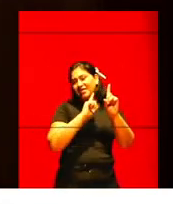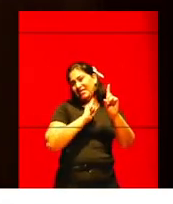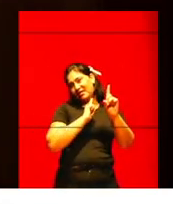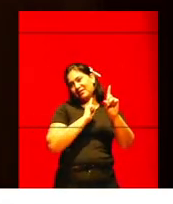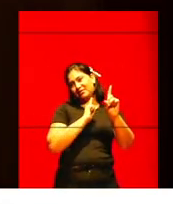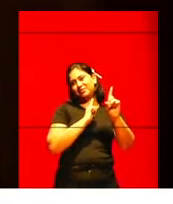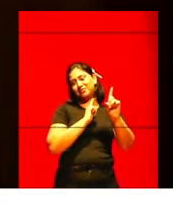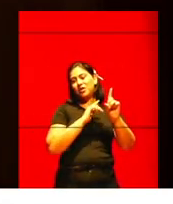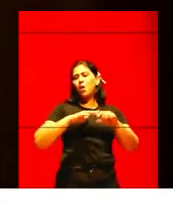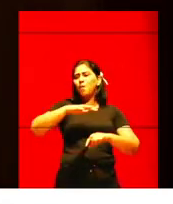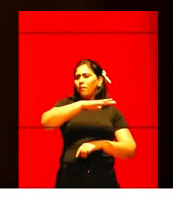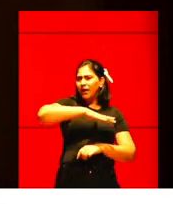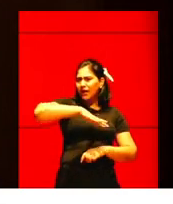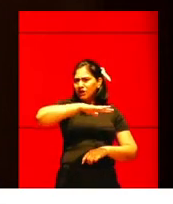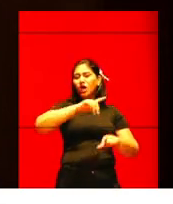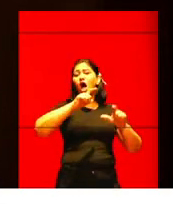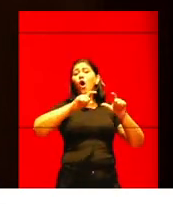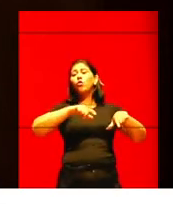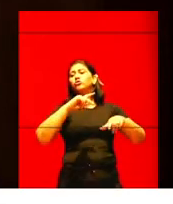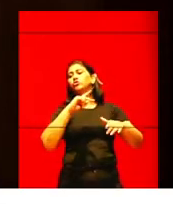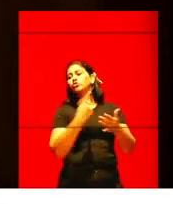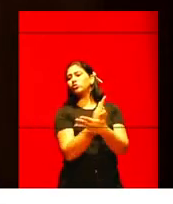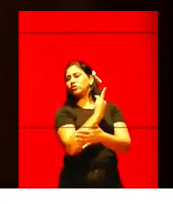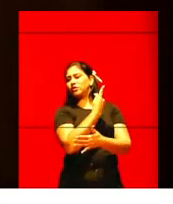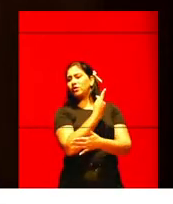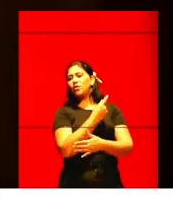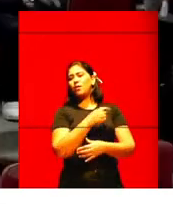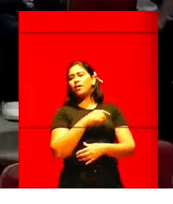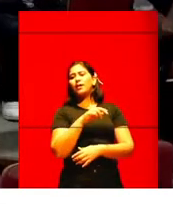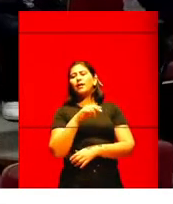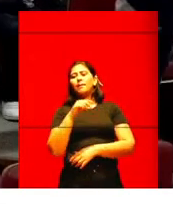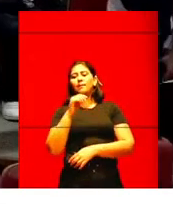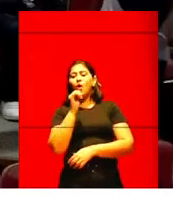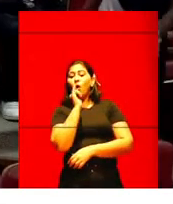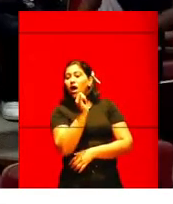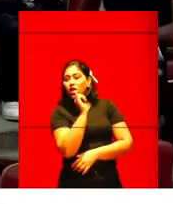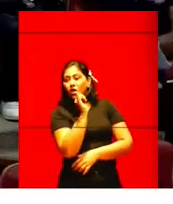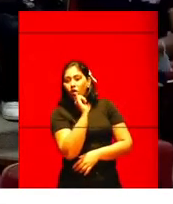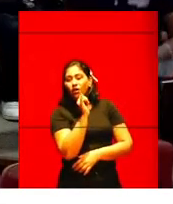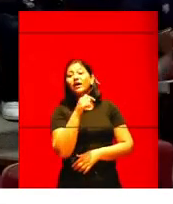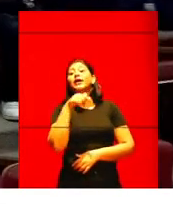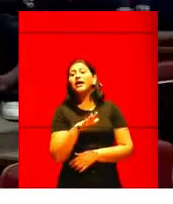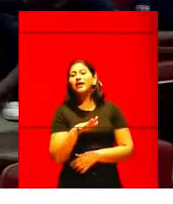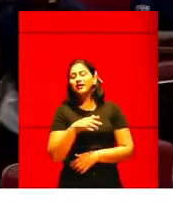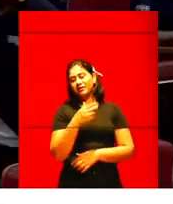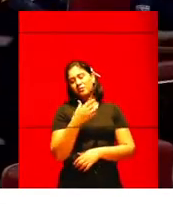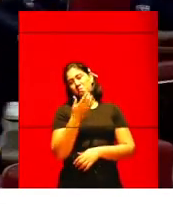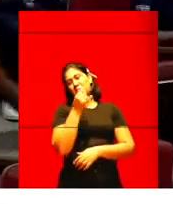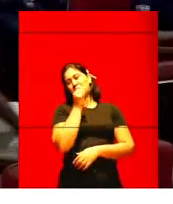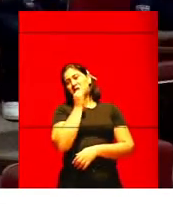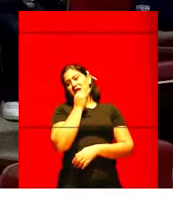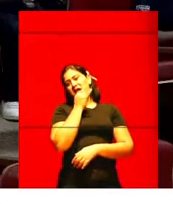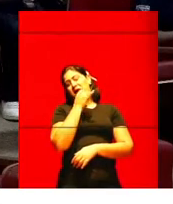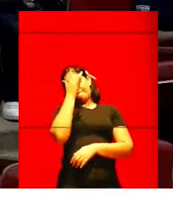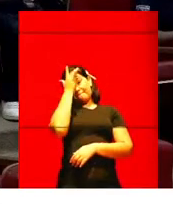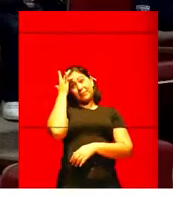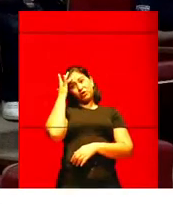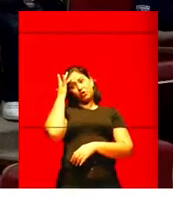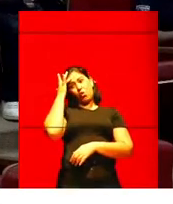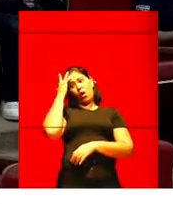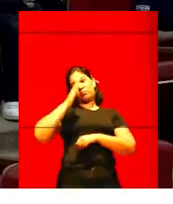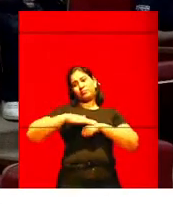ambiente? Tem onde aconteceu? Tem narrador? Tu, fofoqueiro. Tem. Você é o